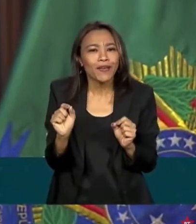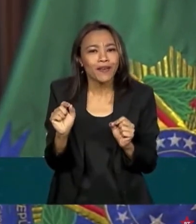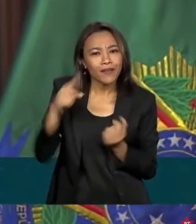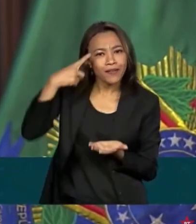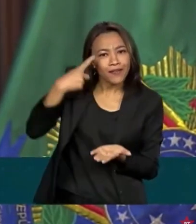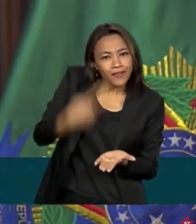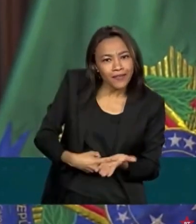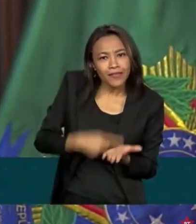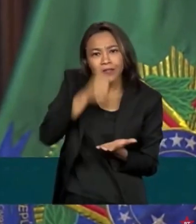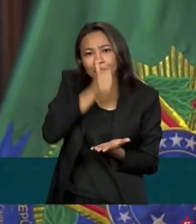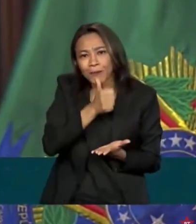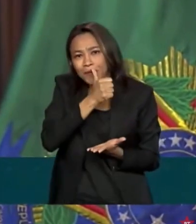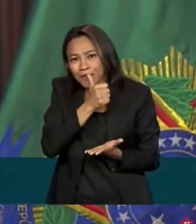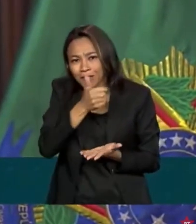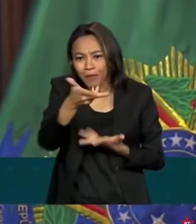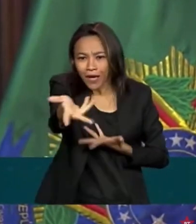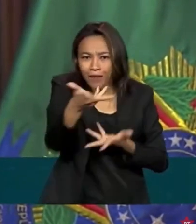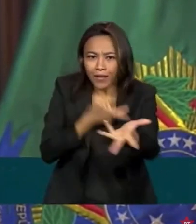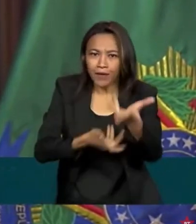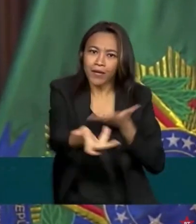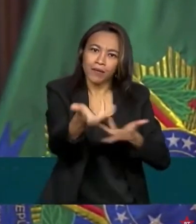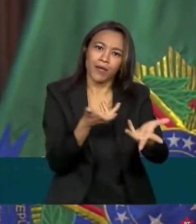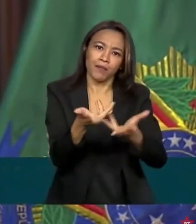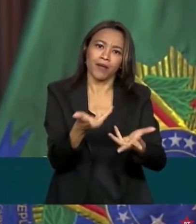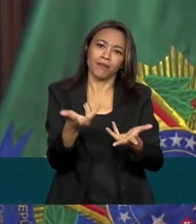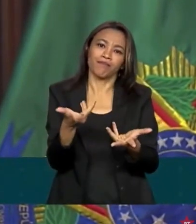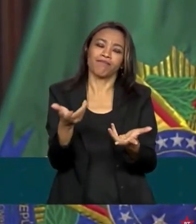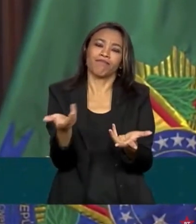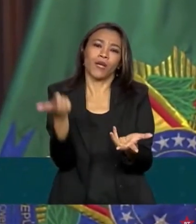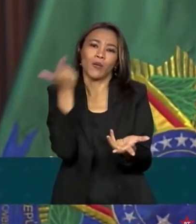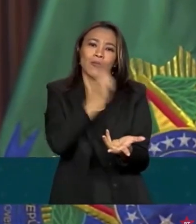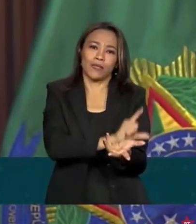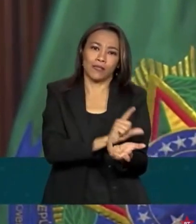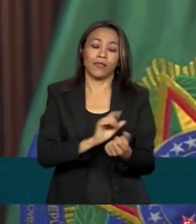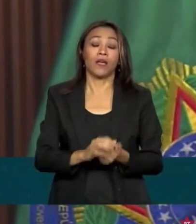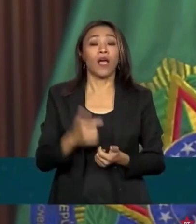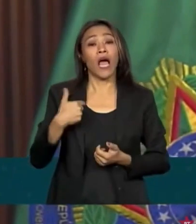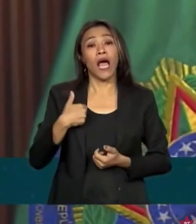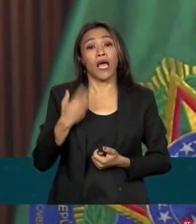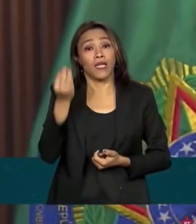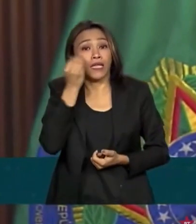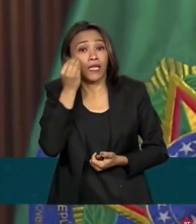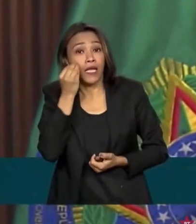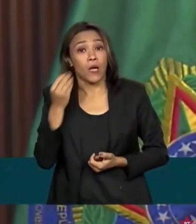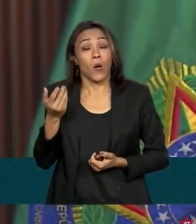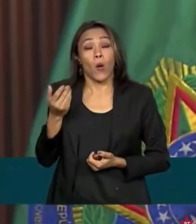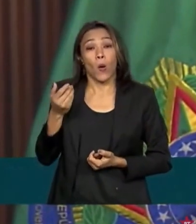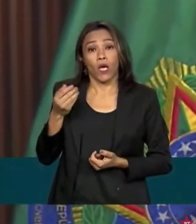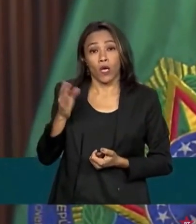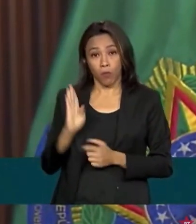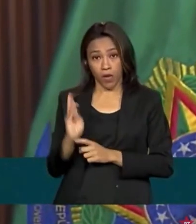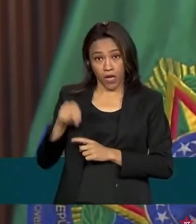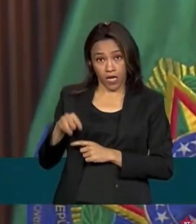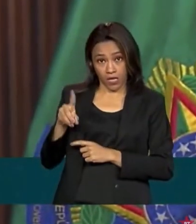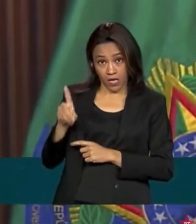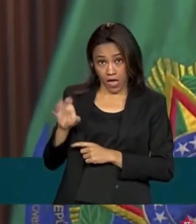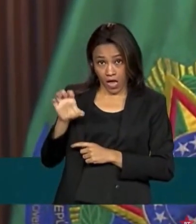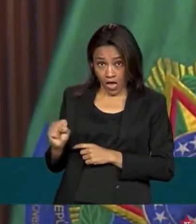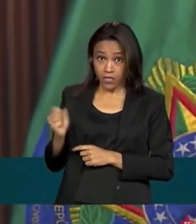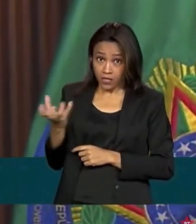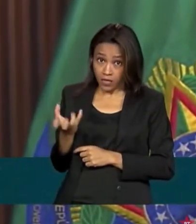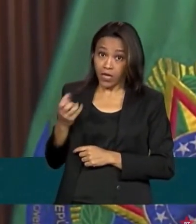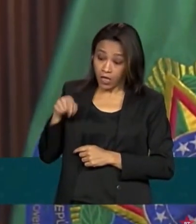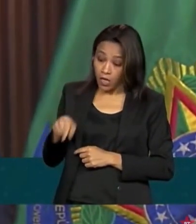sabe, o sacrifício de fazer uma obra dessa. Eu pretendo fazer com que o BNDES volte a ser um banco